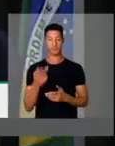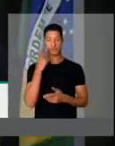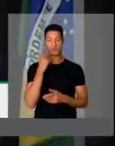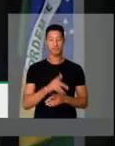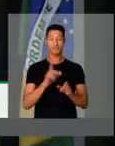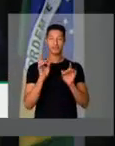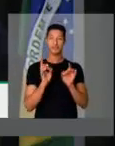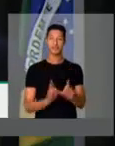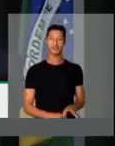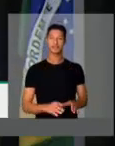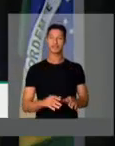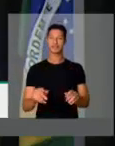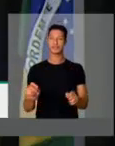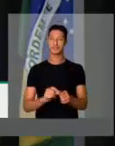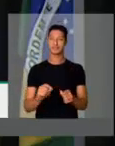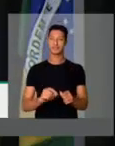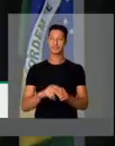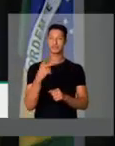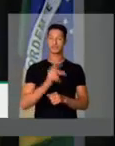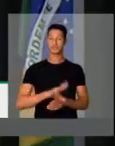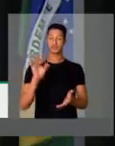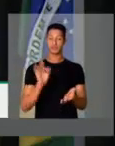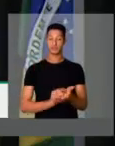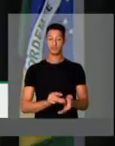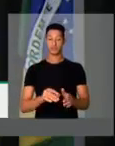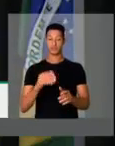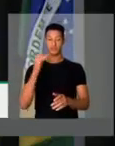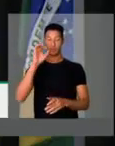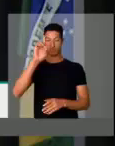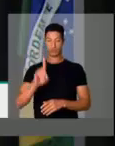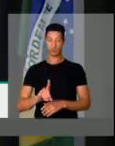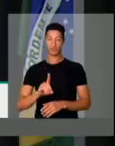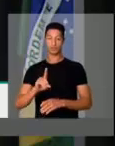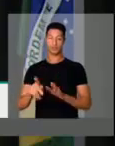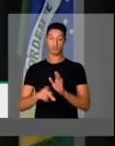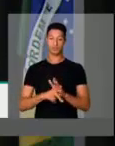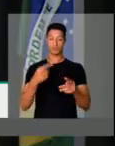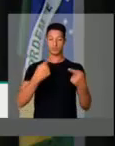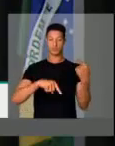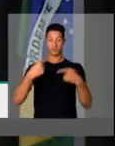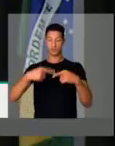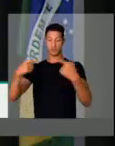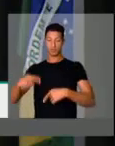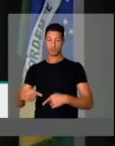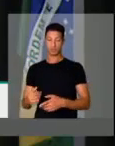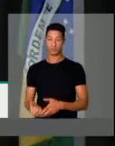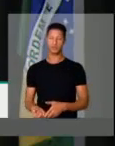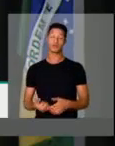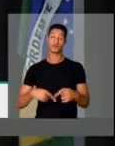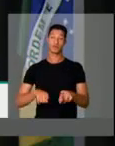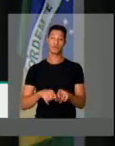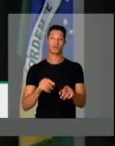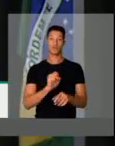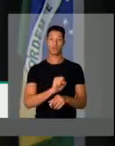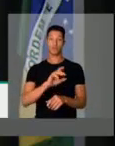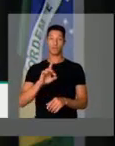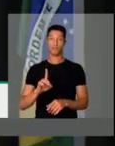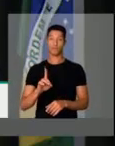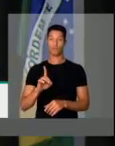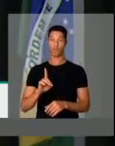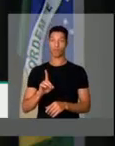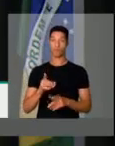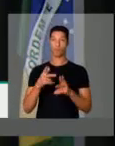para deixarem de exercer o seu legítimo direito do debate. Então, o